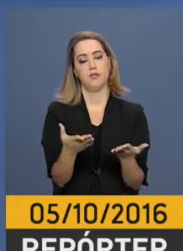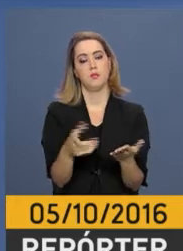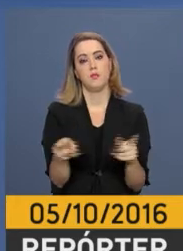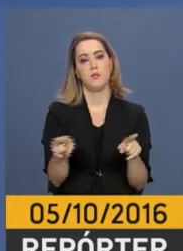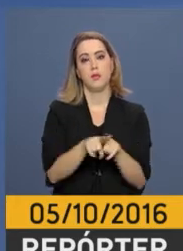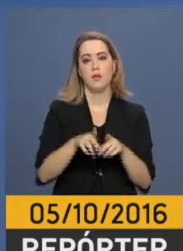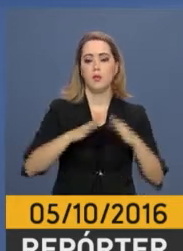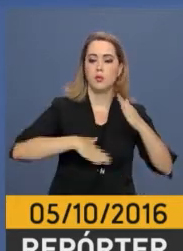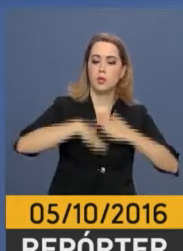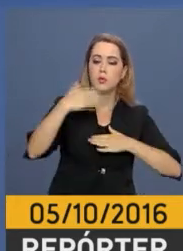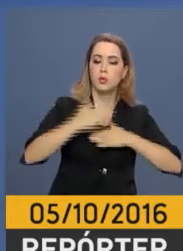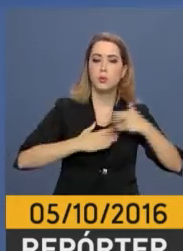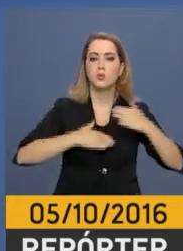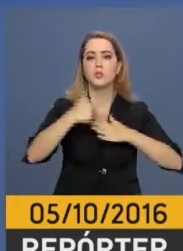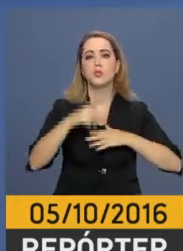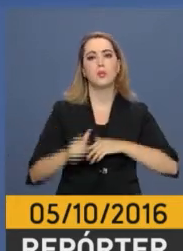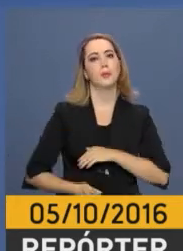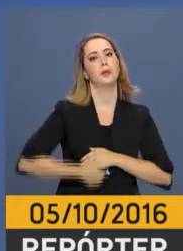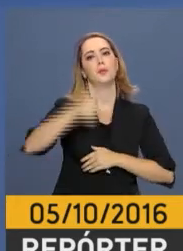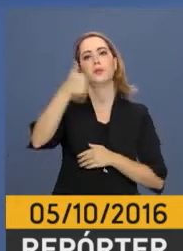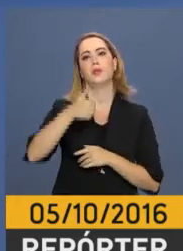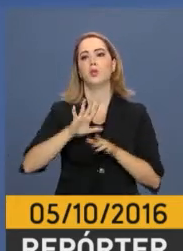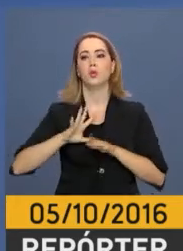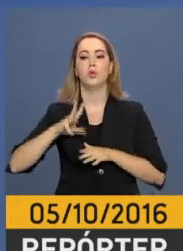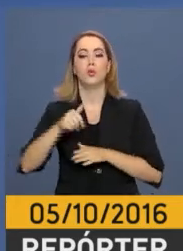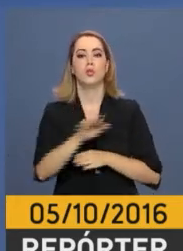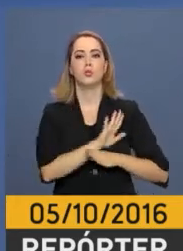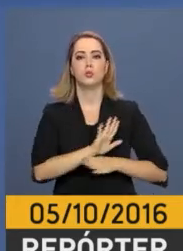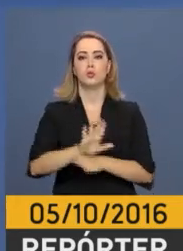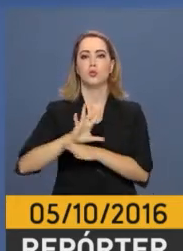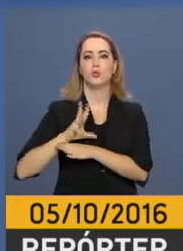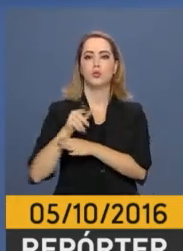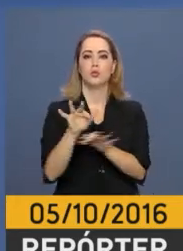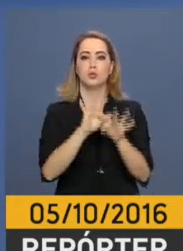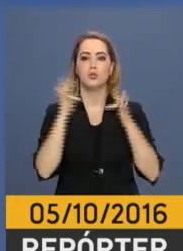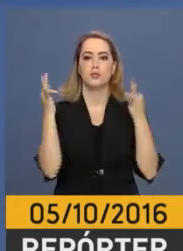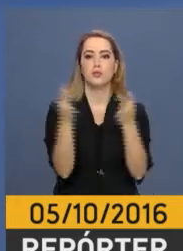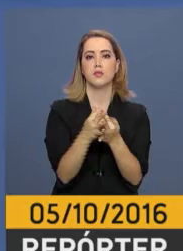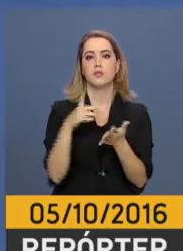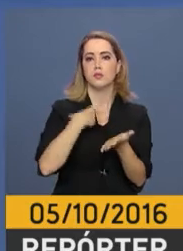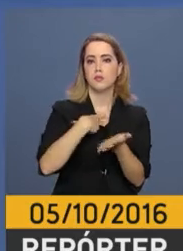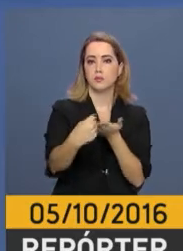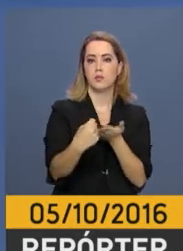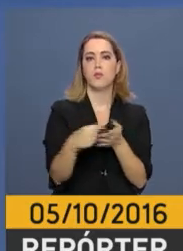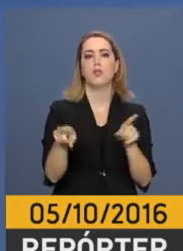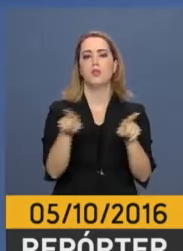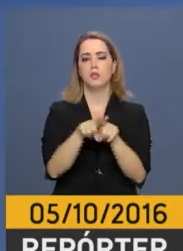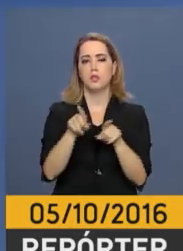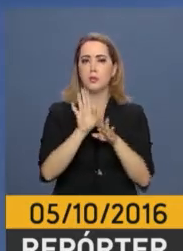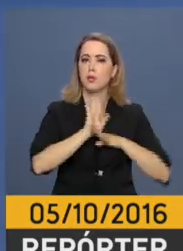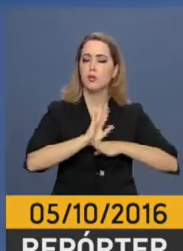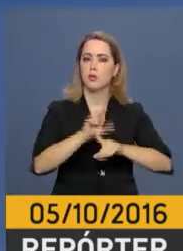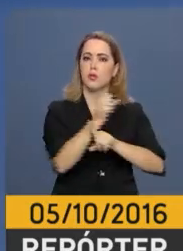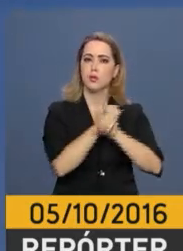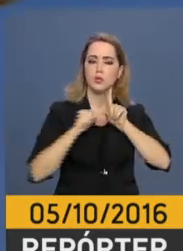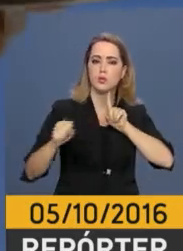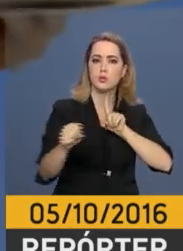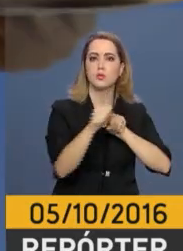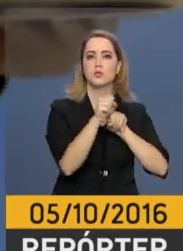melhor que o deles e ajuda toda a família sair sem falar nos benefícios para a sociedade de ter uma sociedade